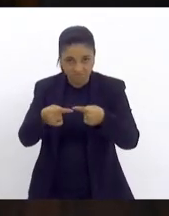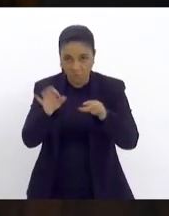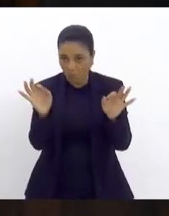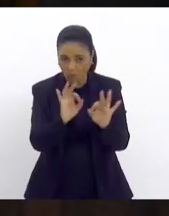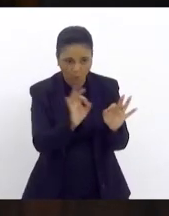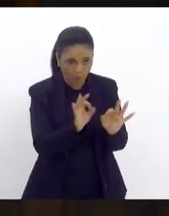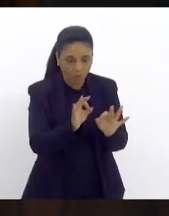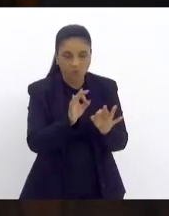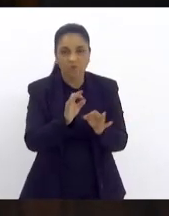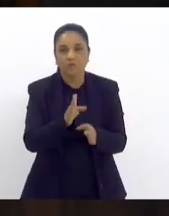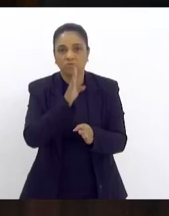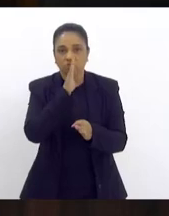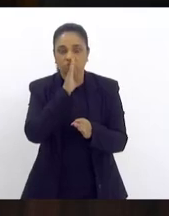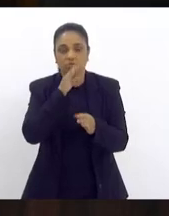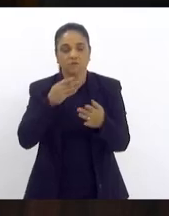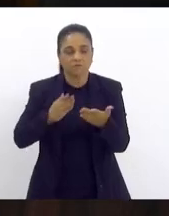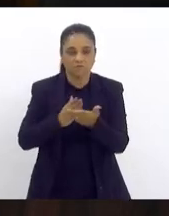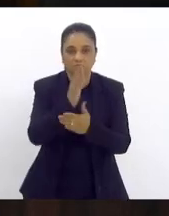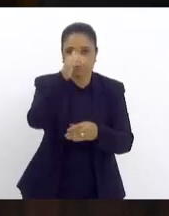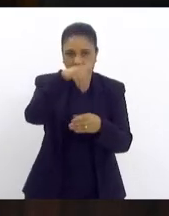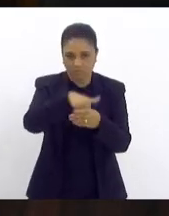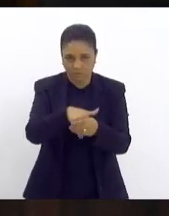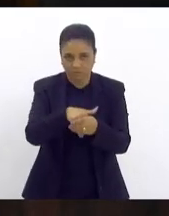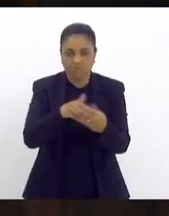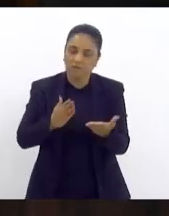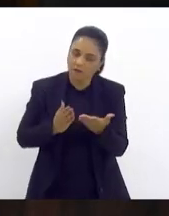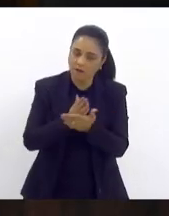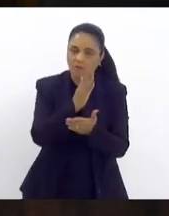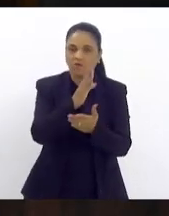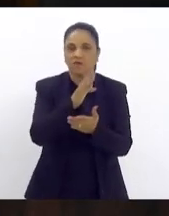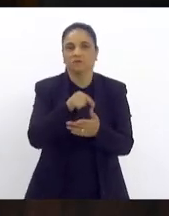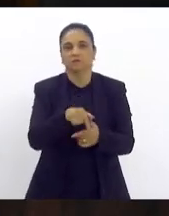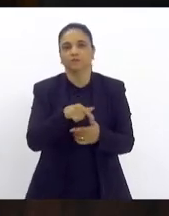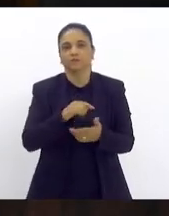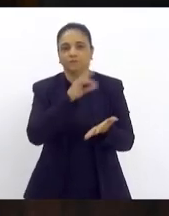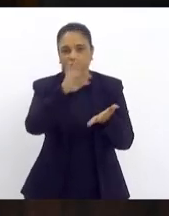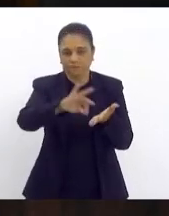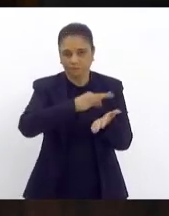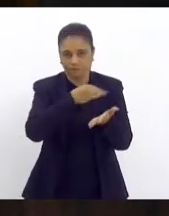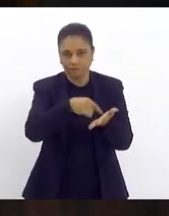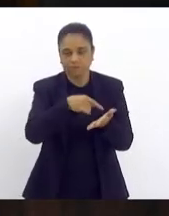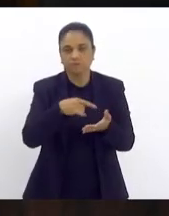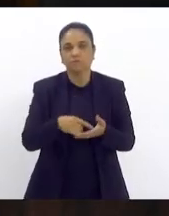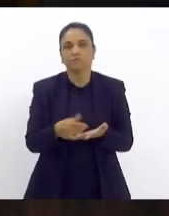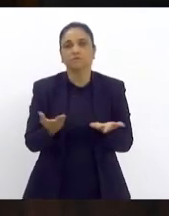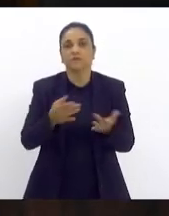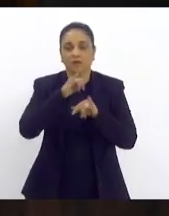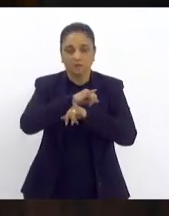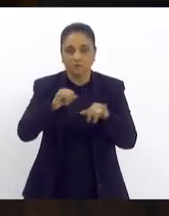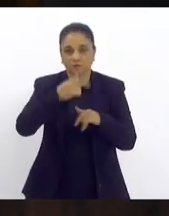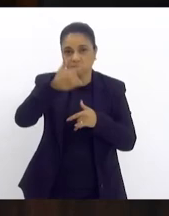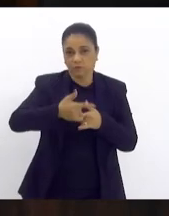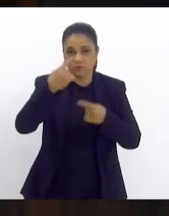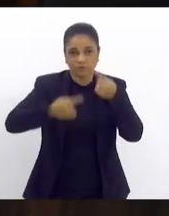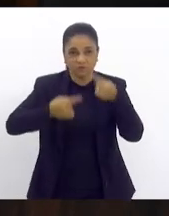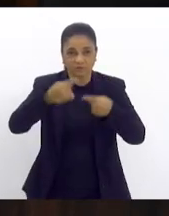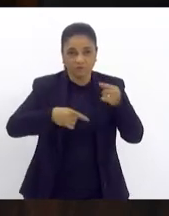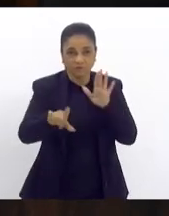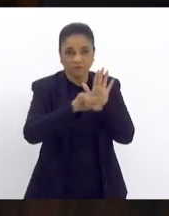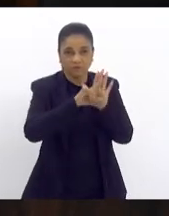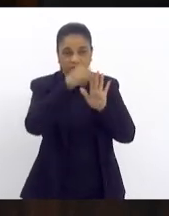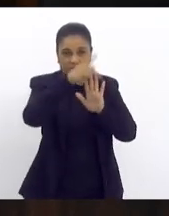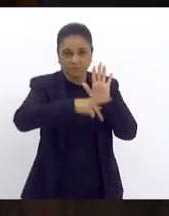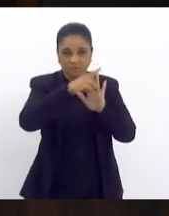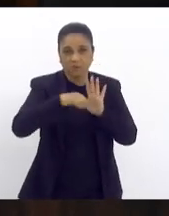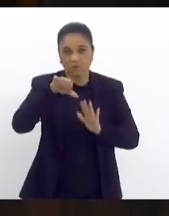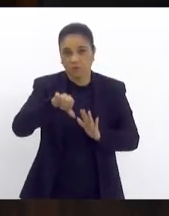em votação senhores que a própria Vanessa Como estão aprovado vai autógrafo anuncio em segunda discussão projeto de lei